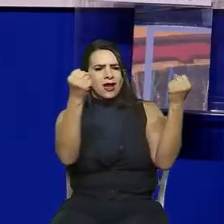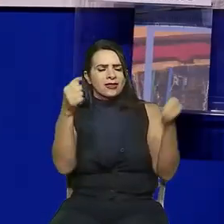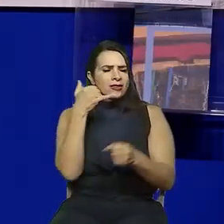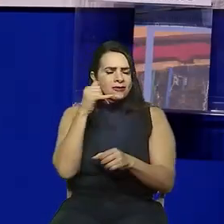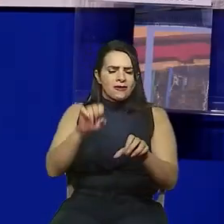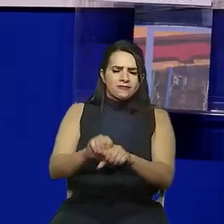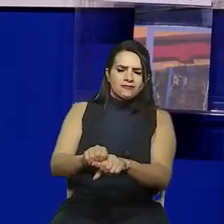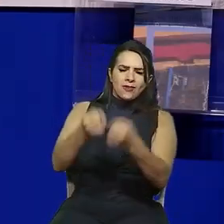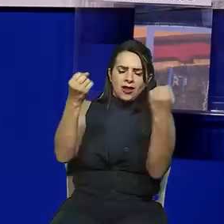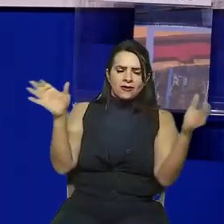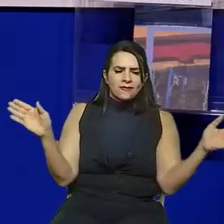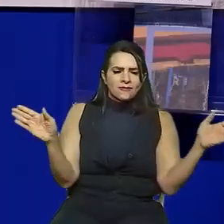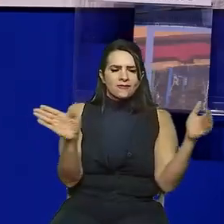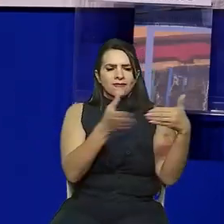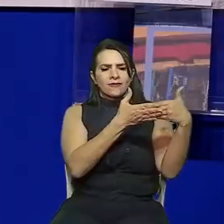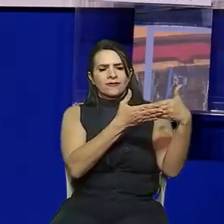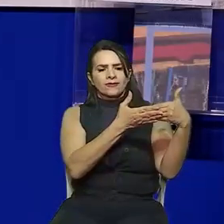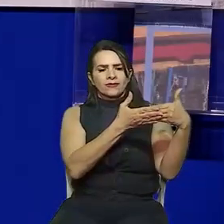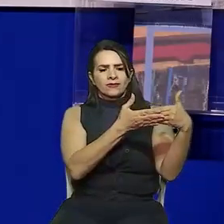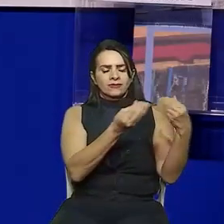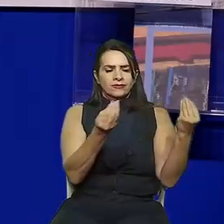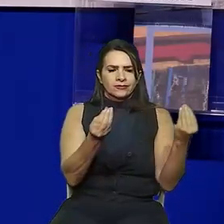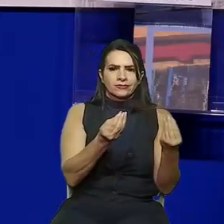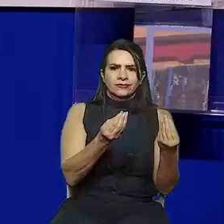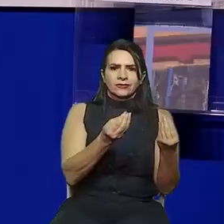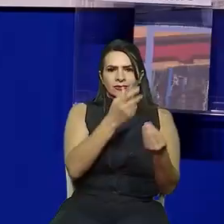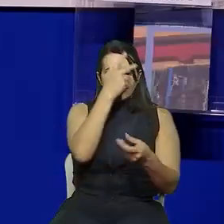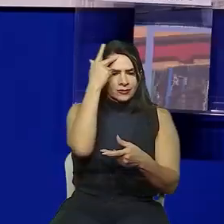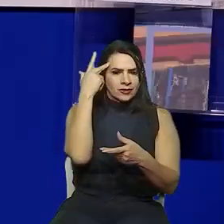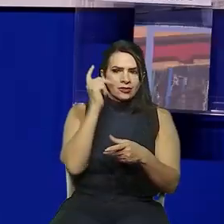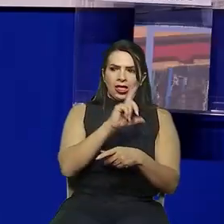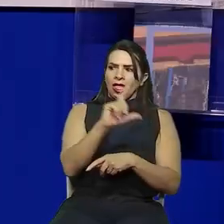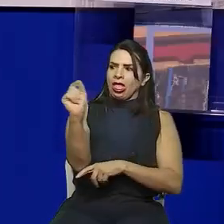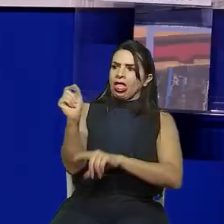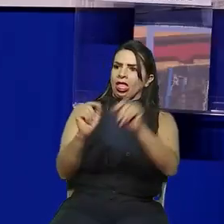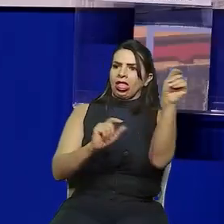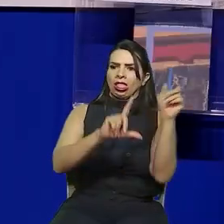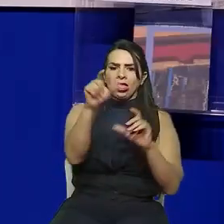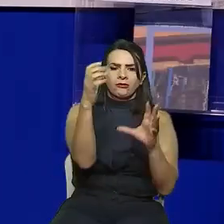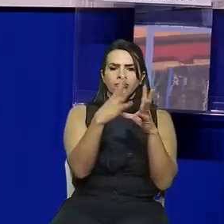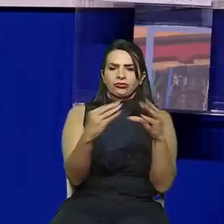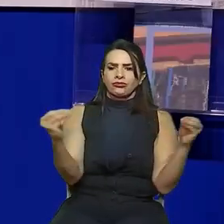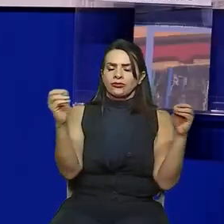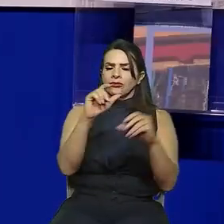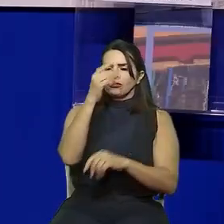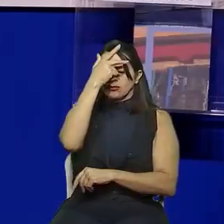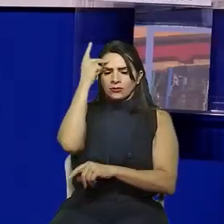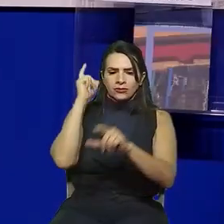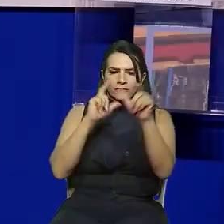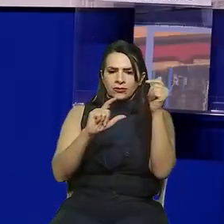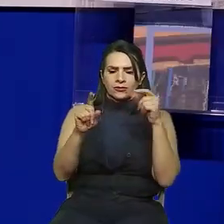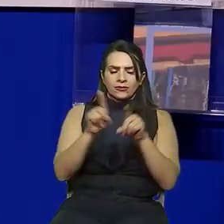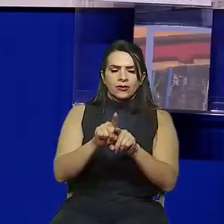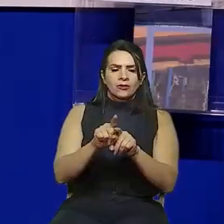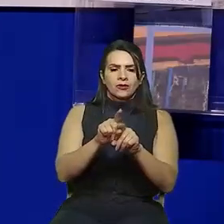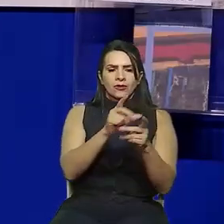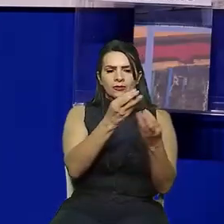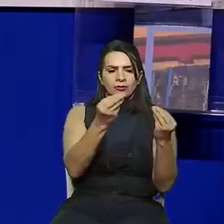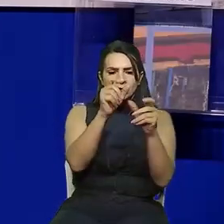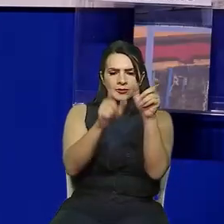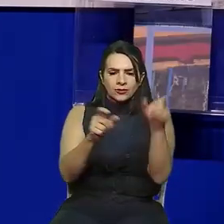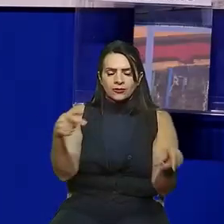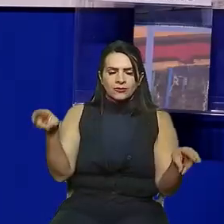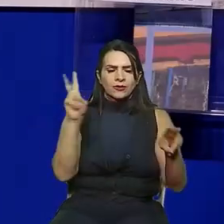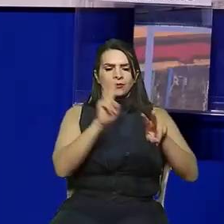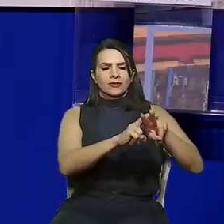e fechou o jornal e muita gente saiu, muita gente desapareceu e muita gente foi presa. No